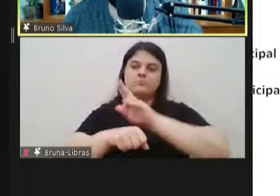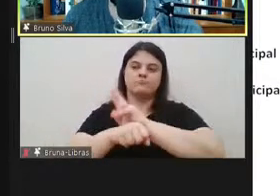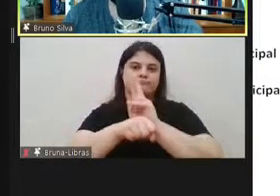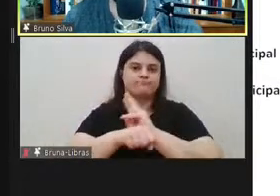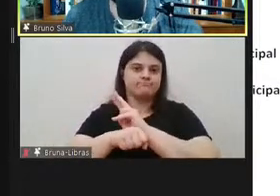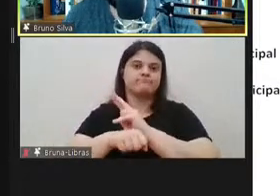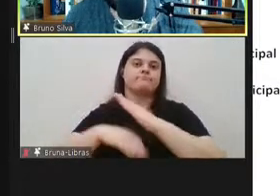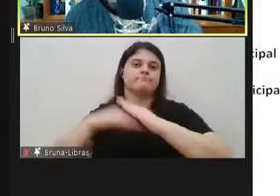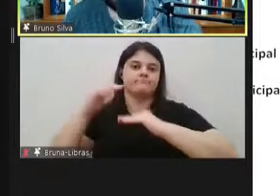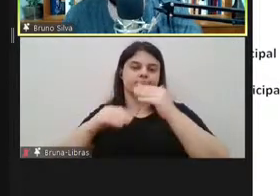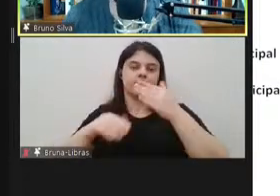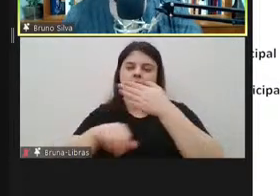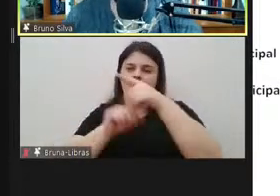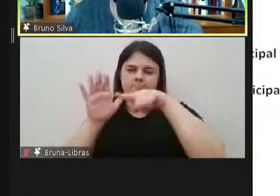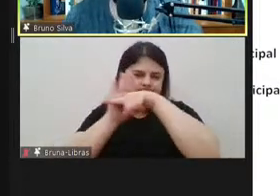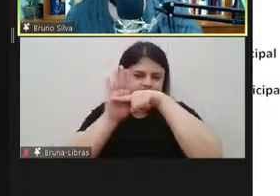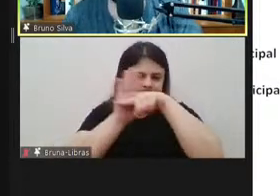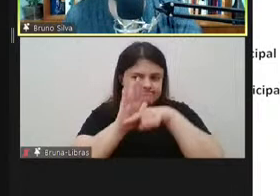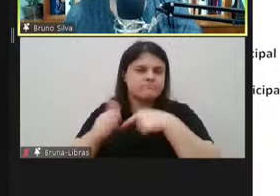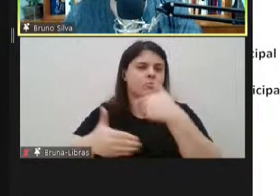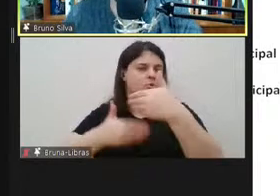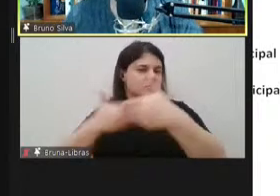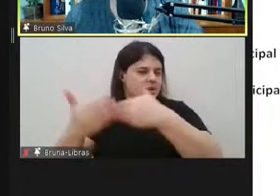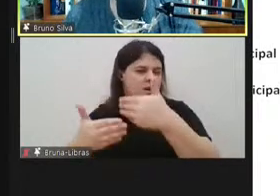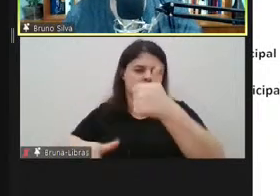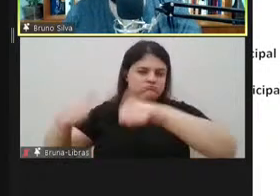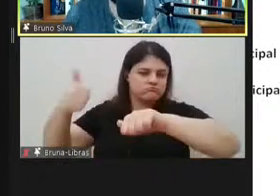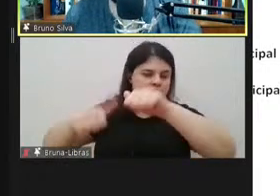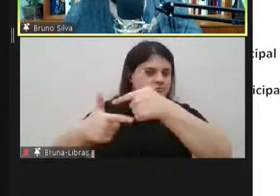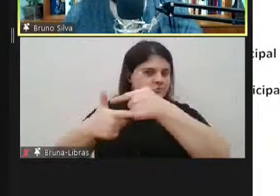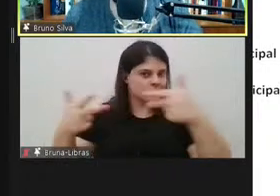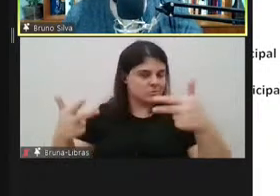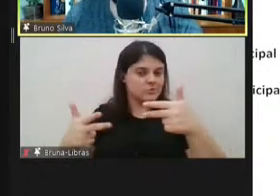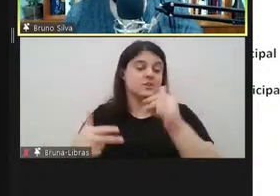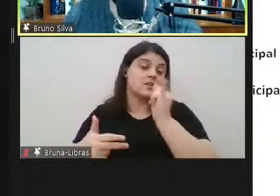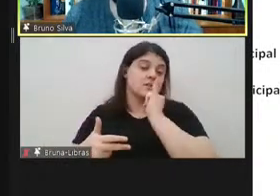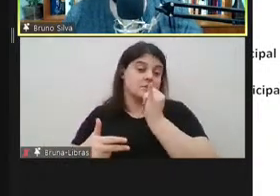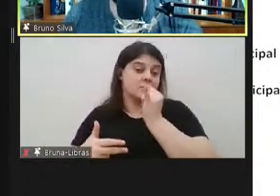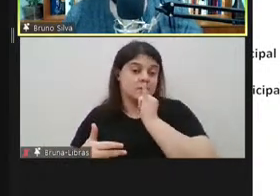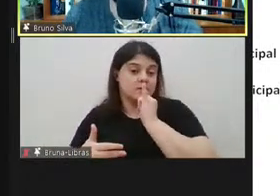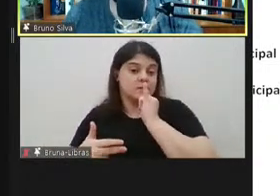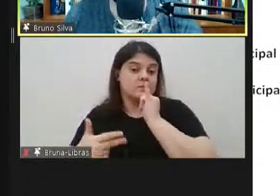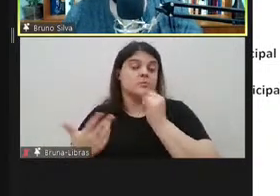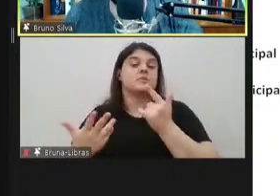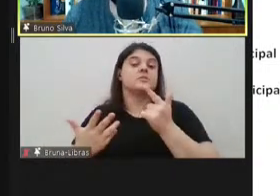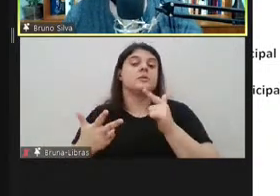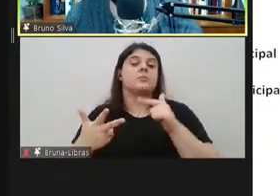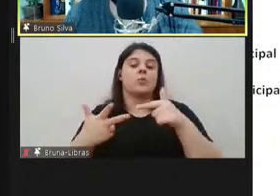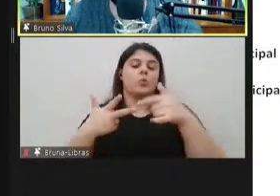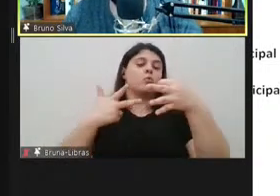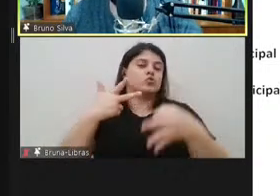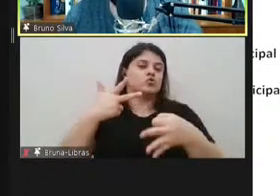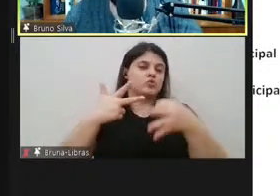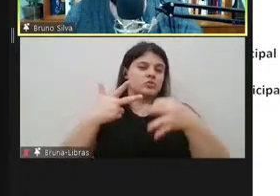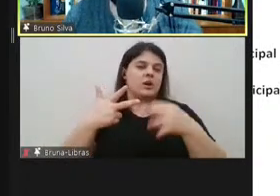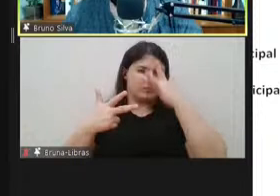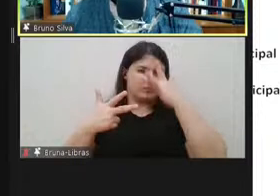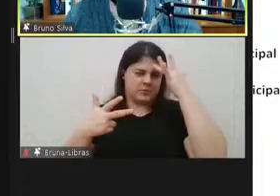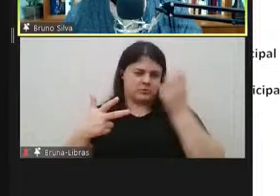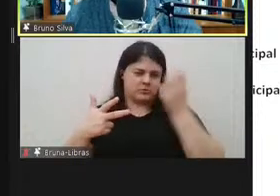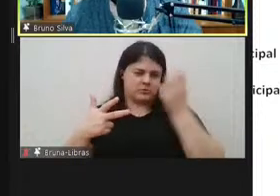eu fiz ele vai lá e atua fazendo ligação faz o processo avalia essa a gente pega por exemplo uma das partes desse judiciário